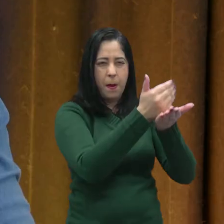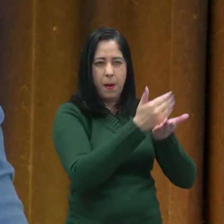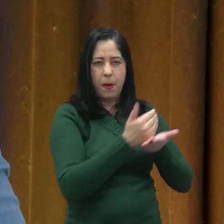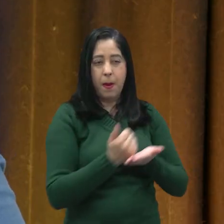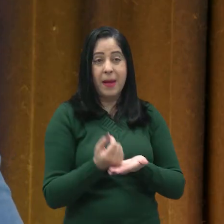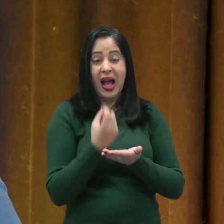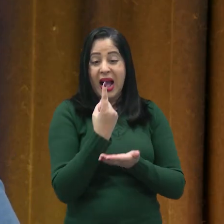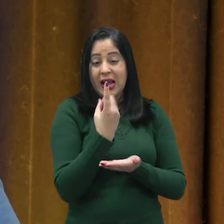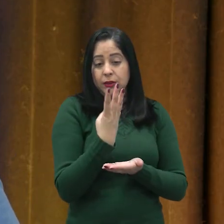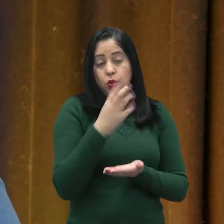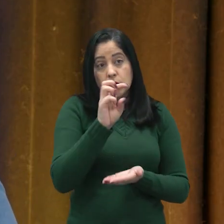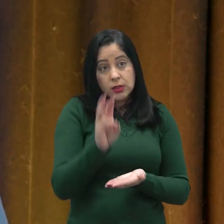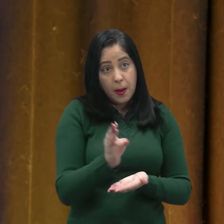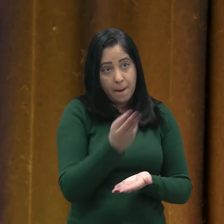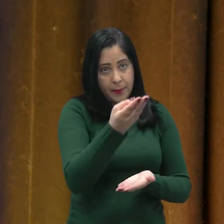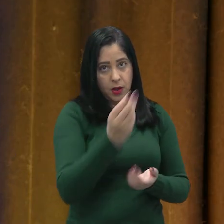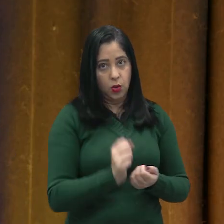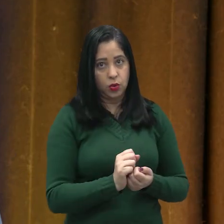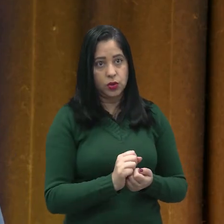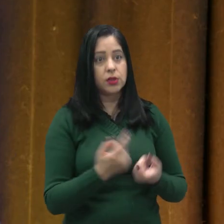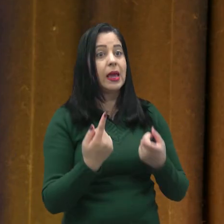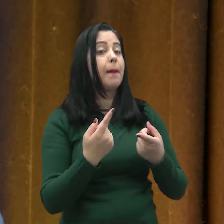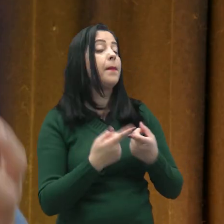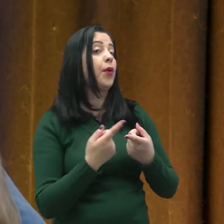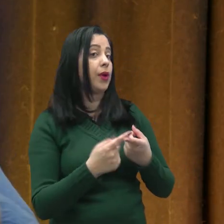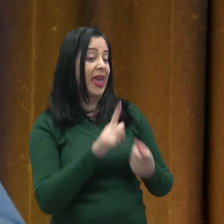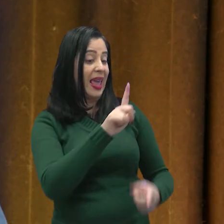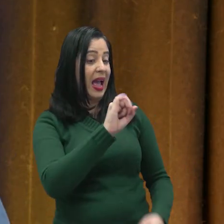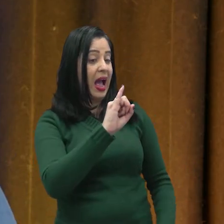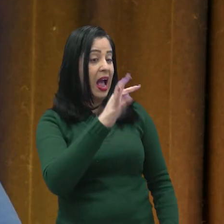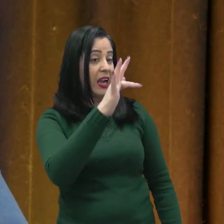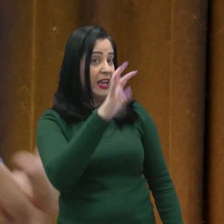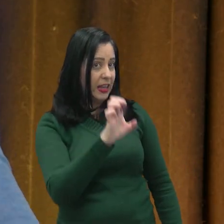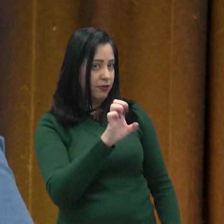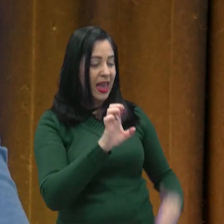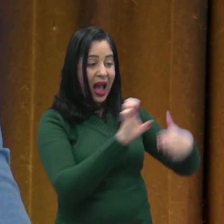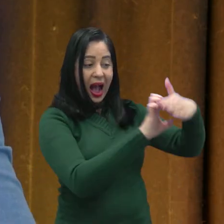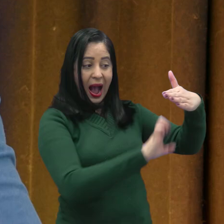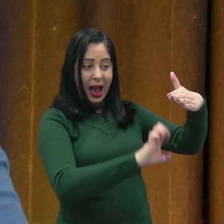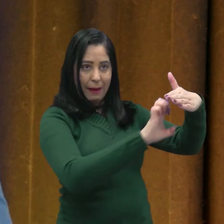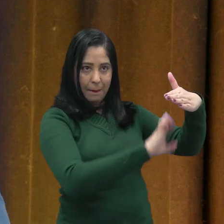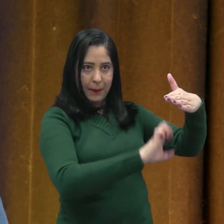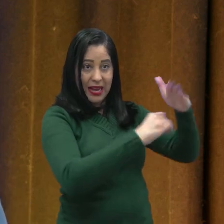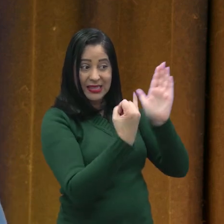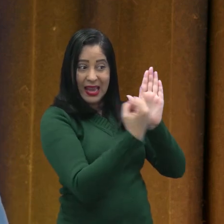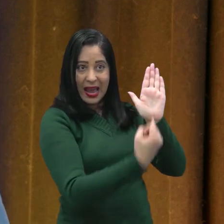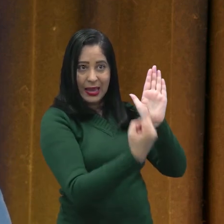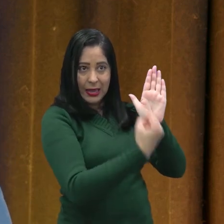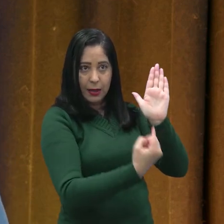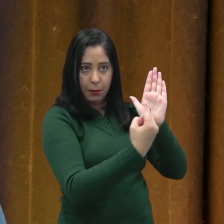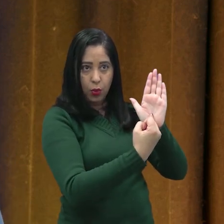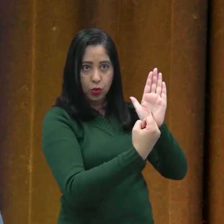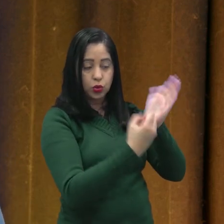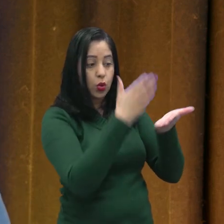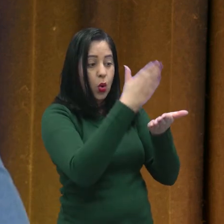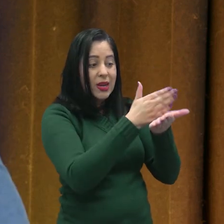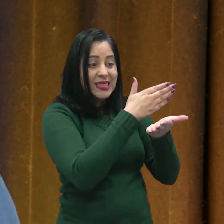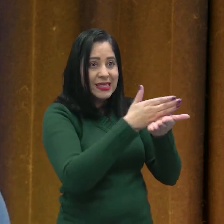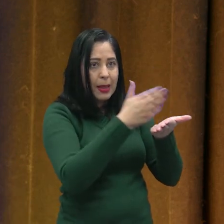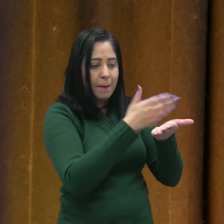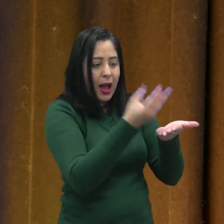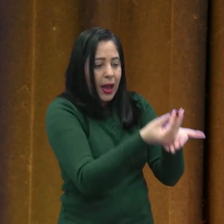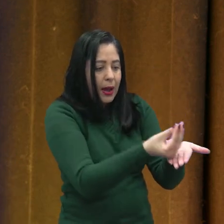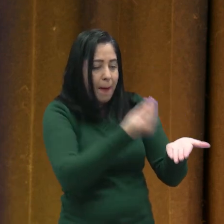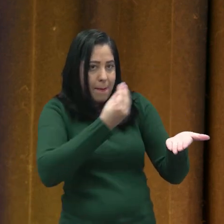200 projetos, né, que hoje as empresas nos ajudam através dessa LIF. Então isso é bom